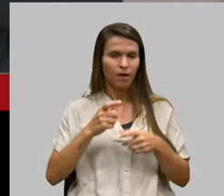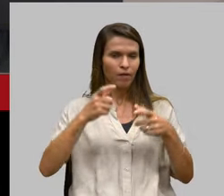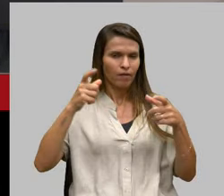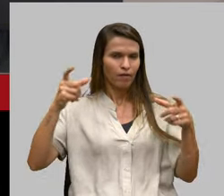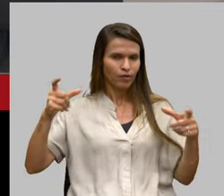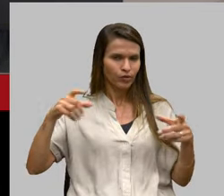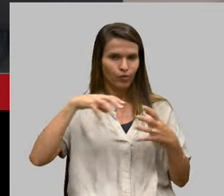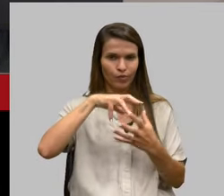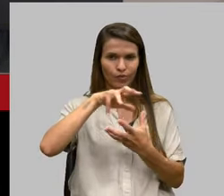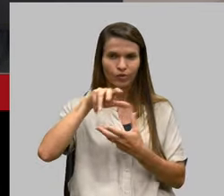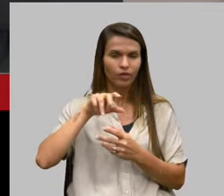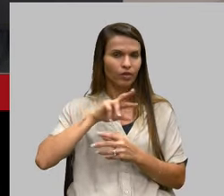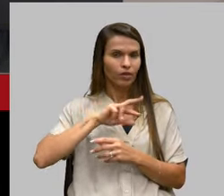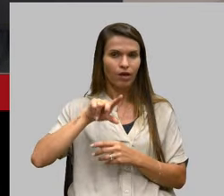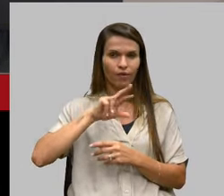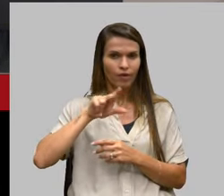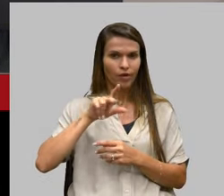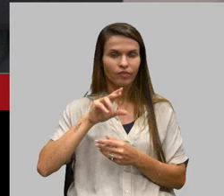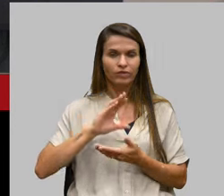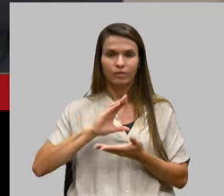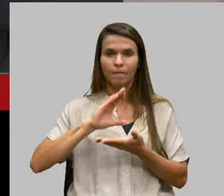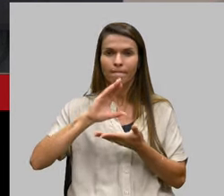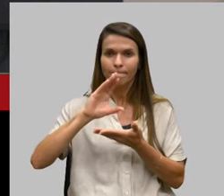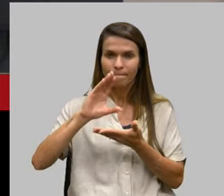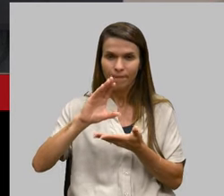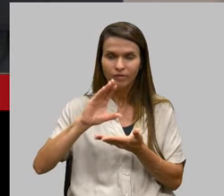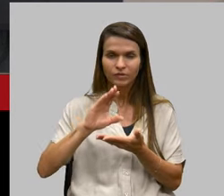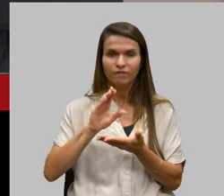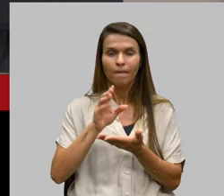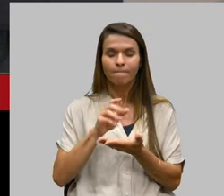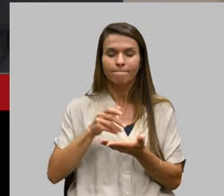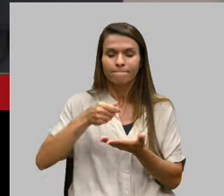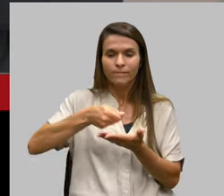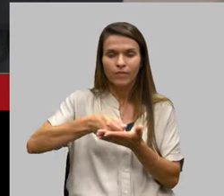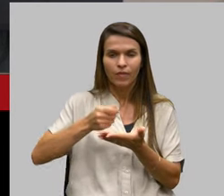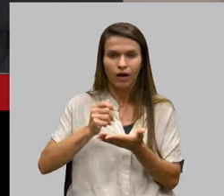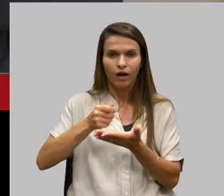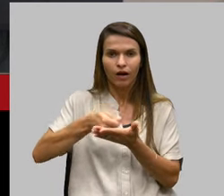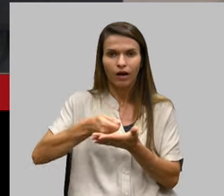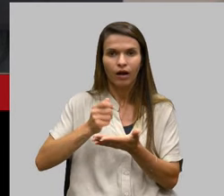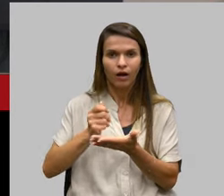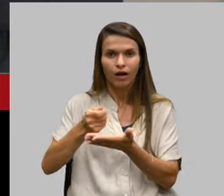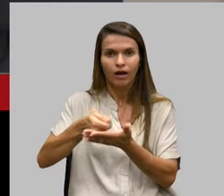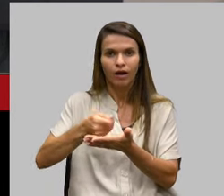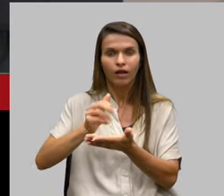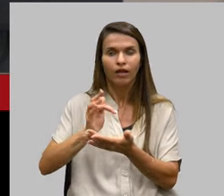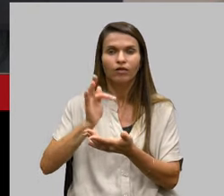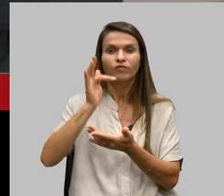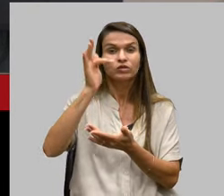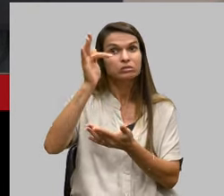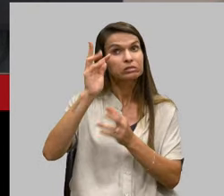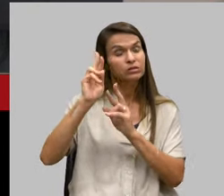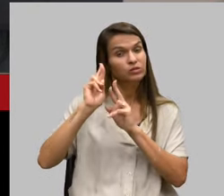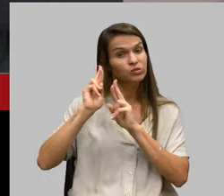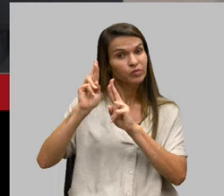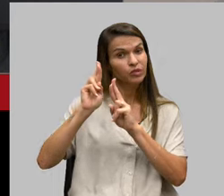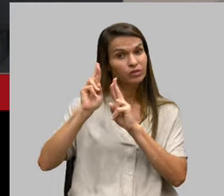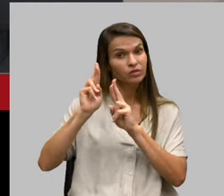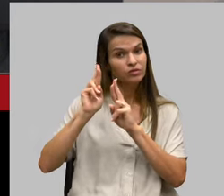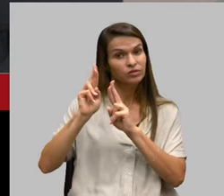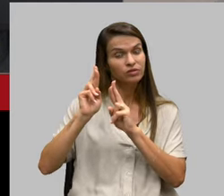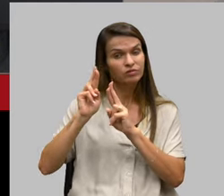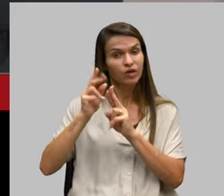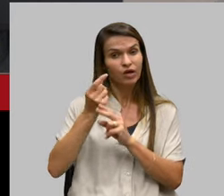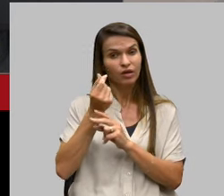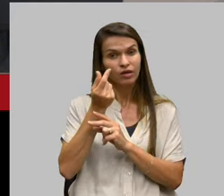contribuição definida você vai pagando e lá na frente você tem uma expectativa de que aquele dinheiro